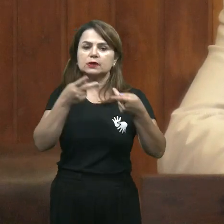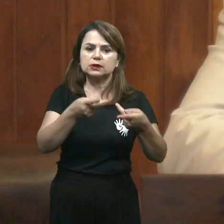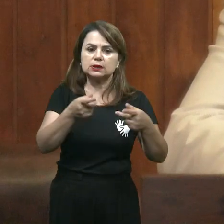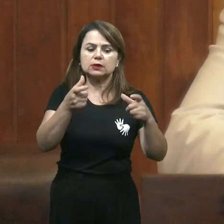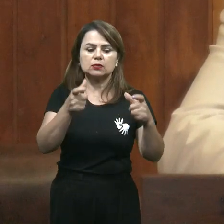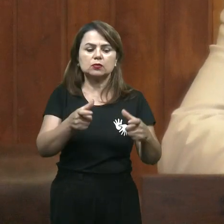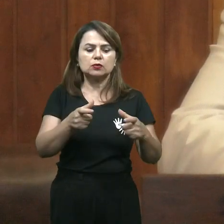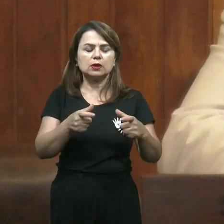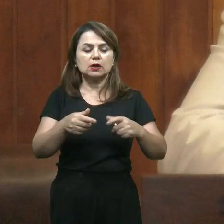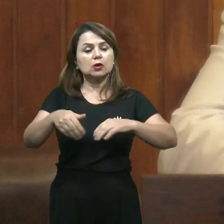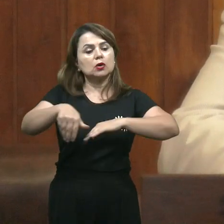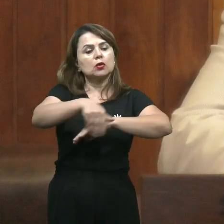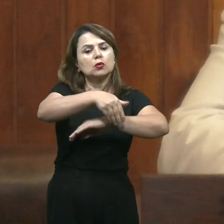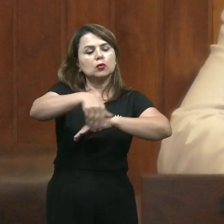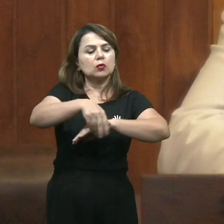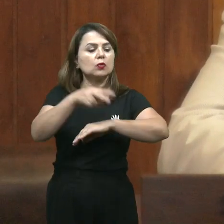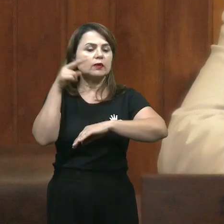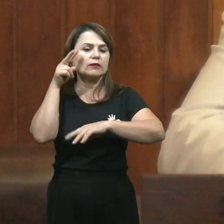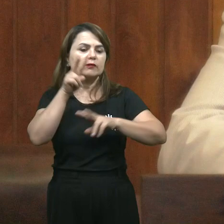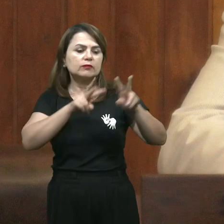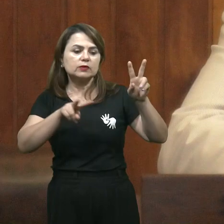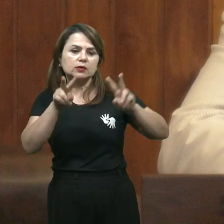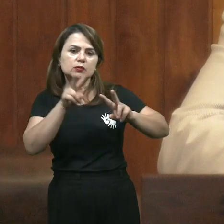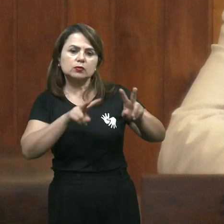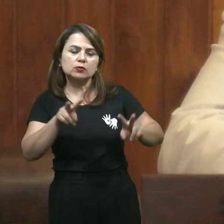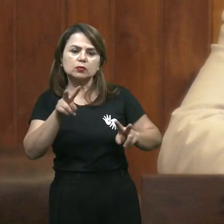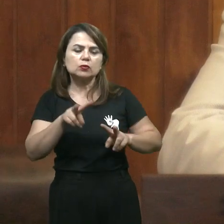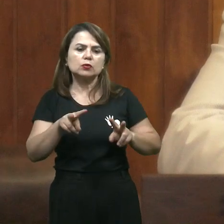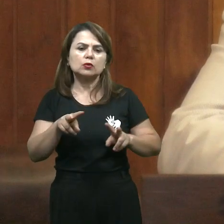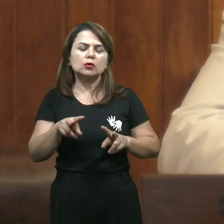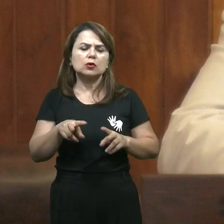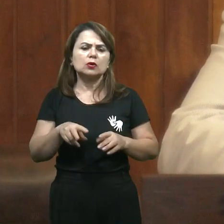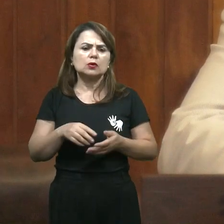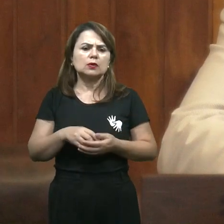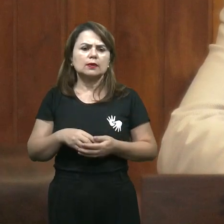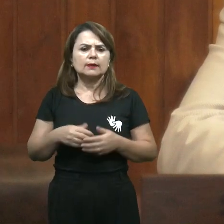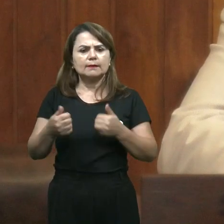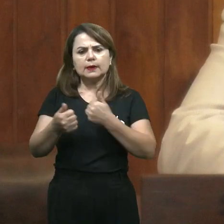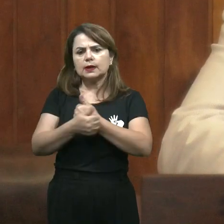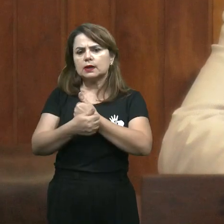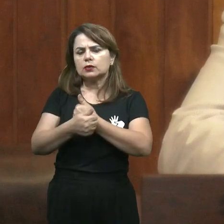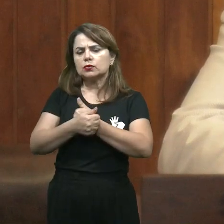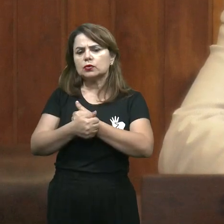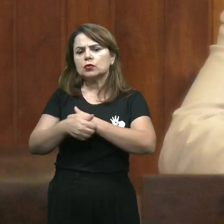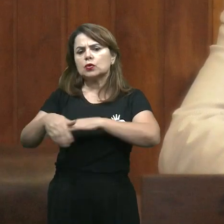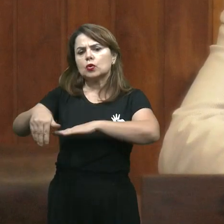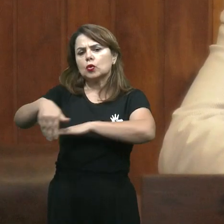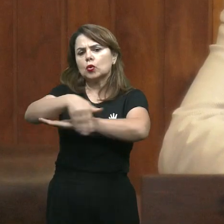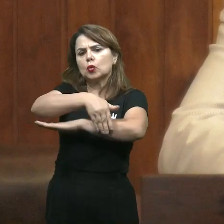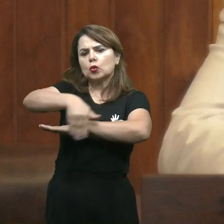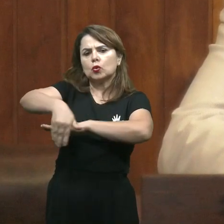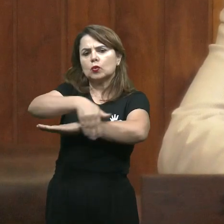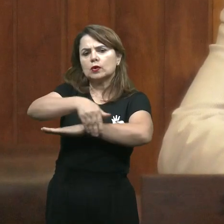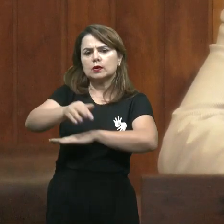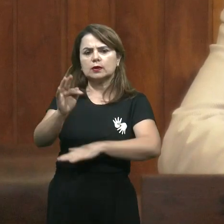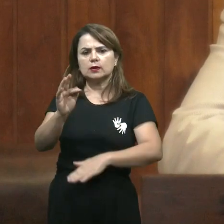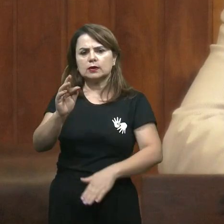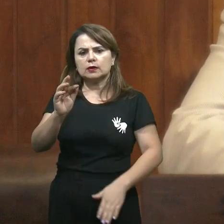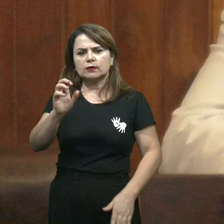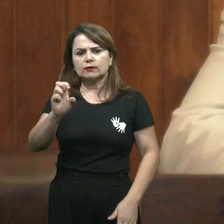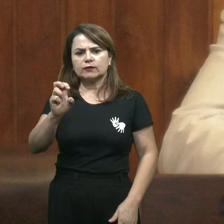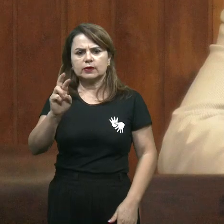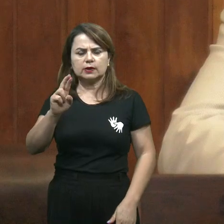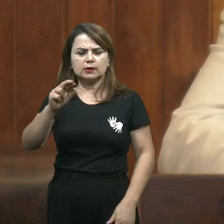nas ruas Dirce e Blubola da Silva, confluência da Rua Fernando Feliciano, no